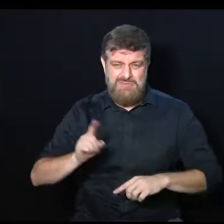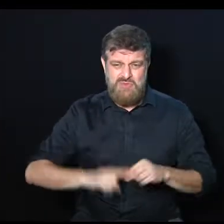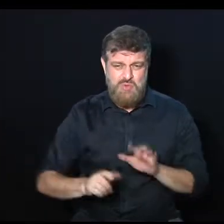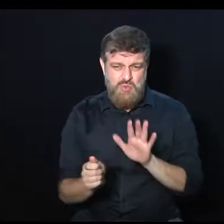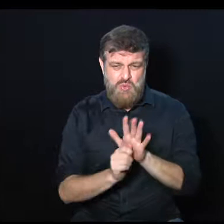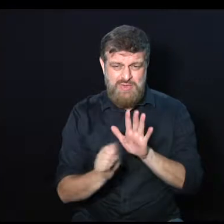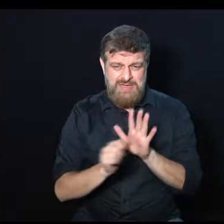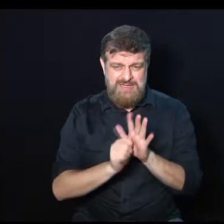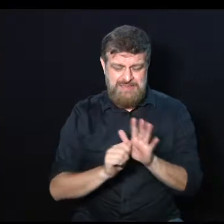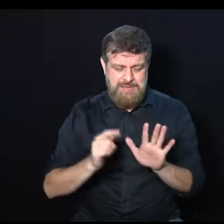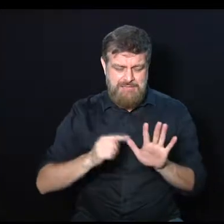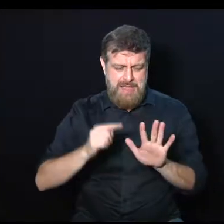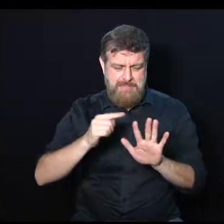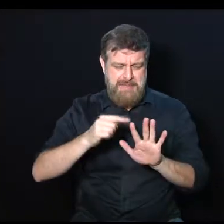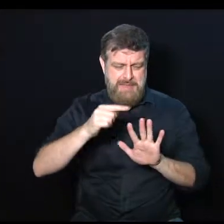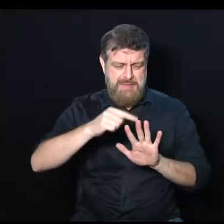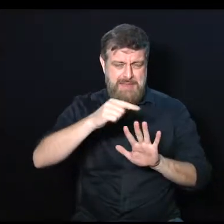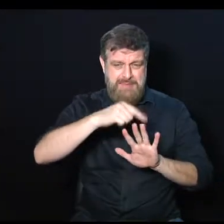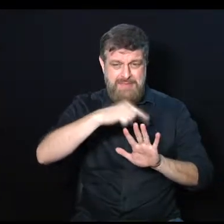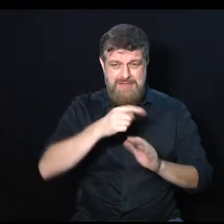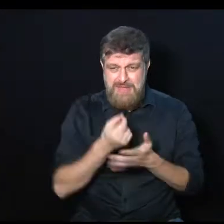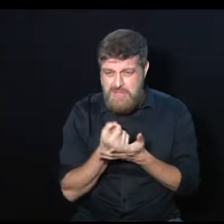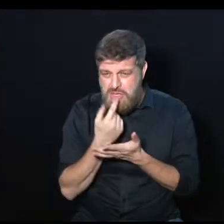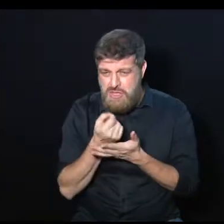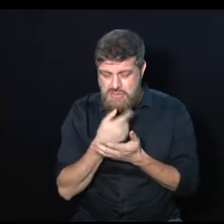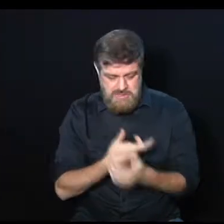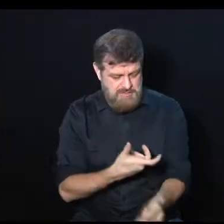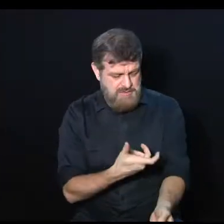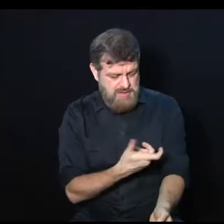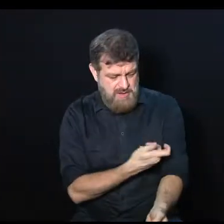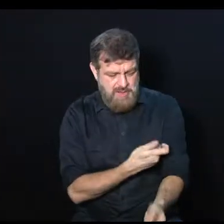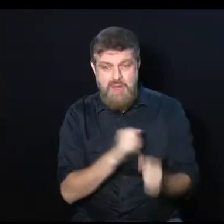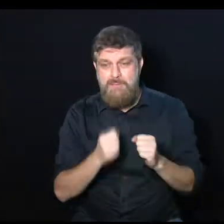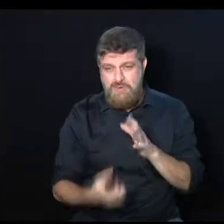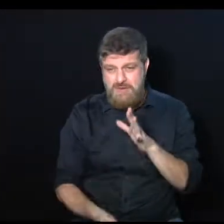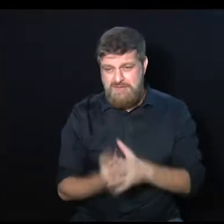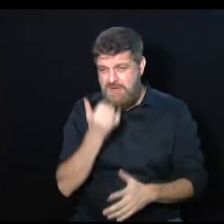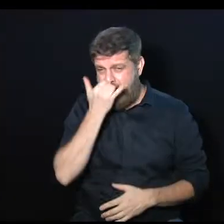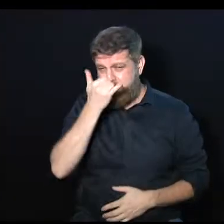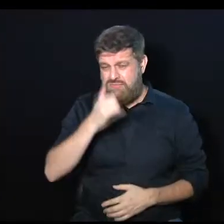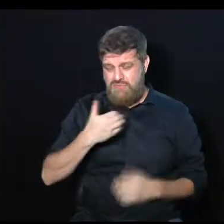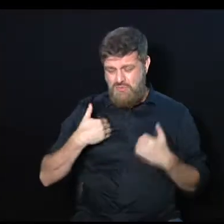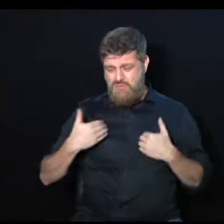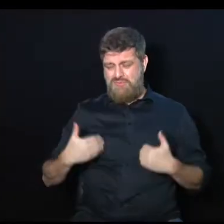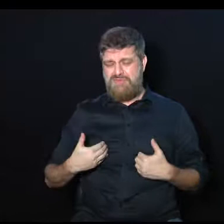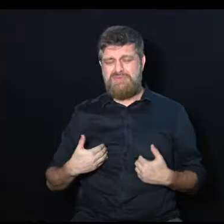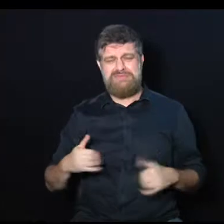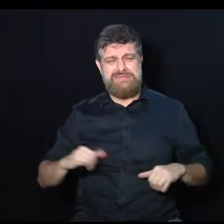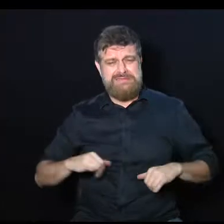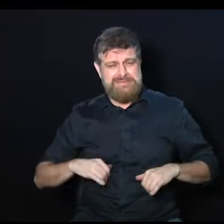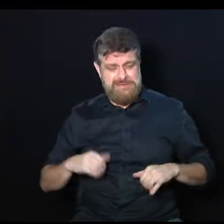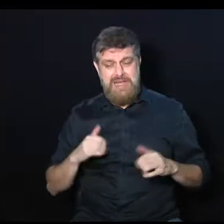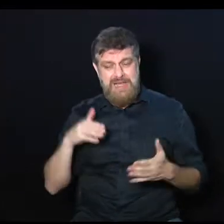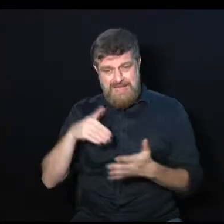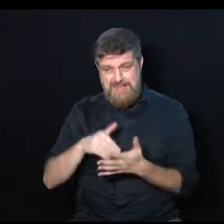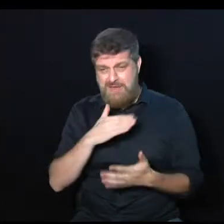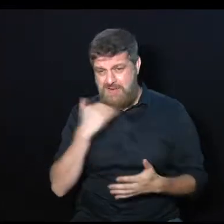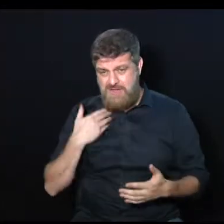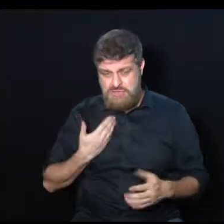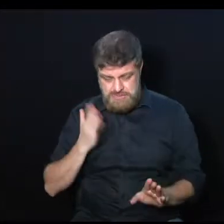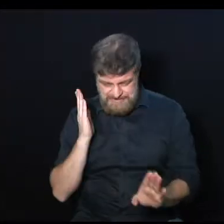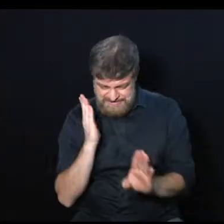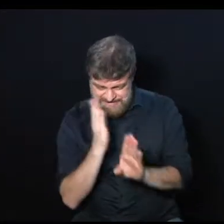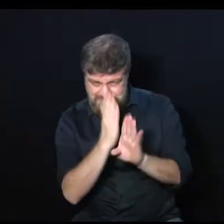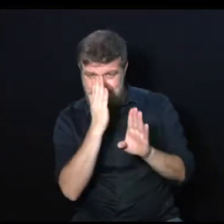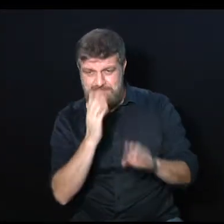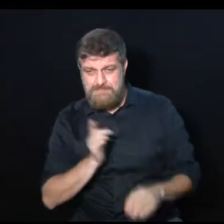o N-bomb, outras drogas sintéticas que podem dar intoxicações muito graves. Então, a gente consegue identificar no laboratório